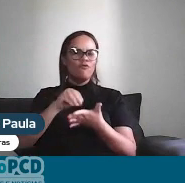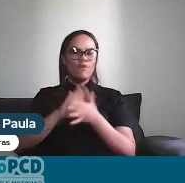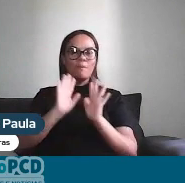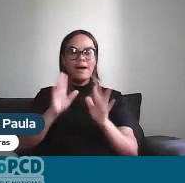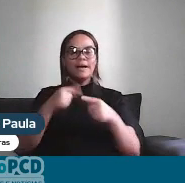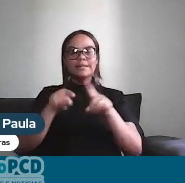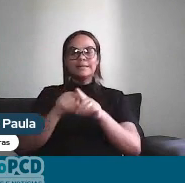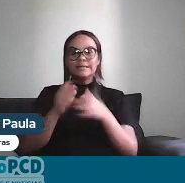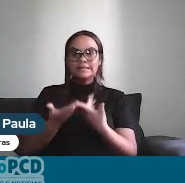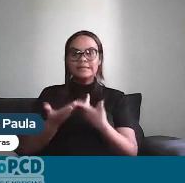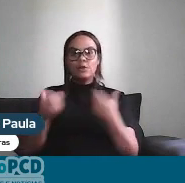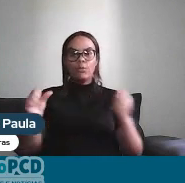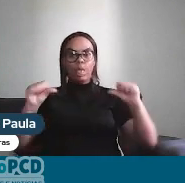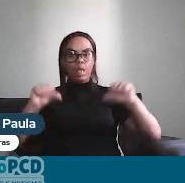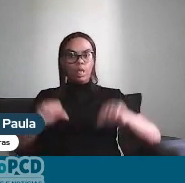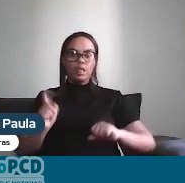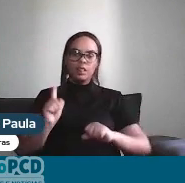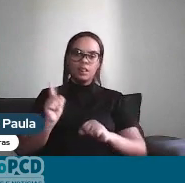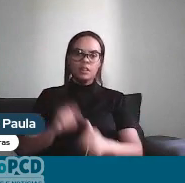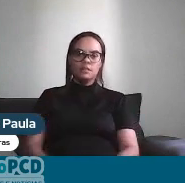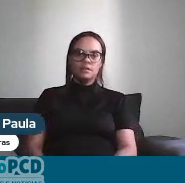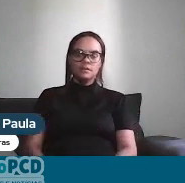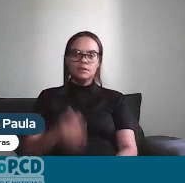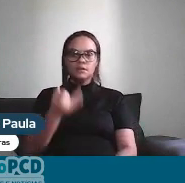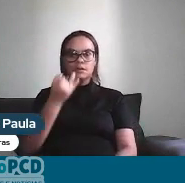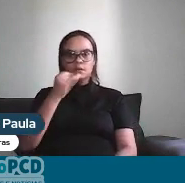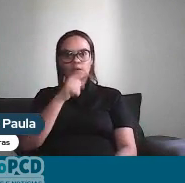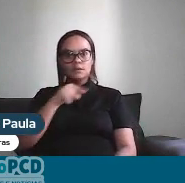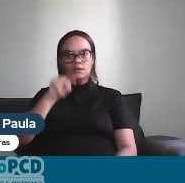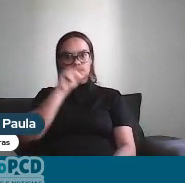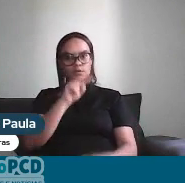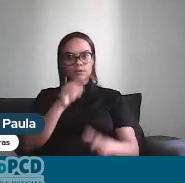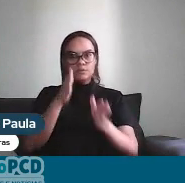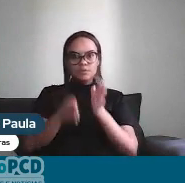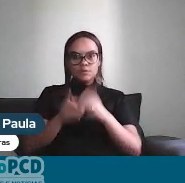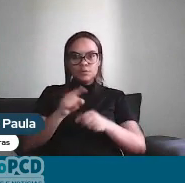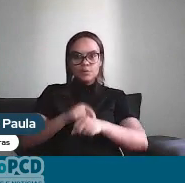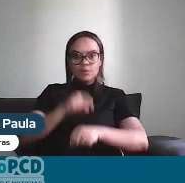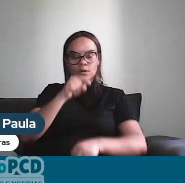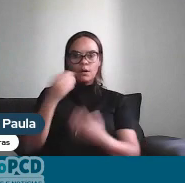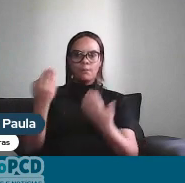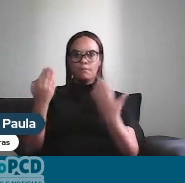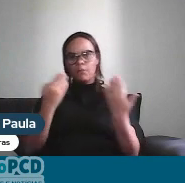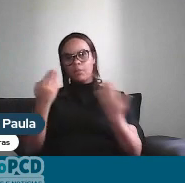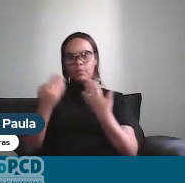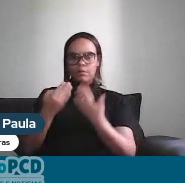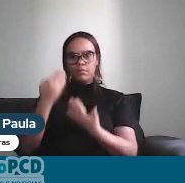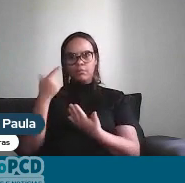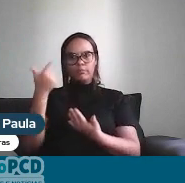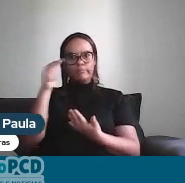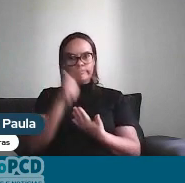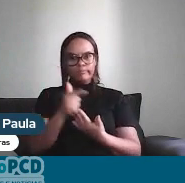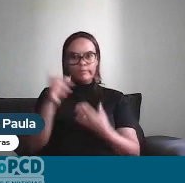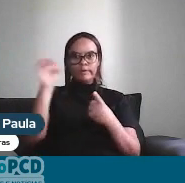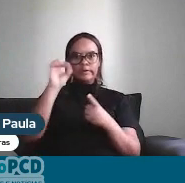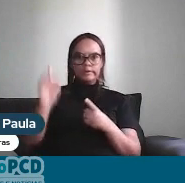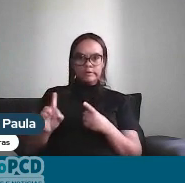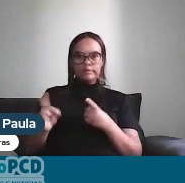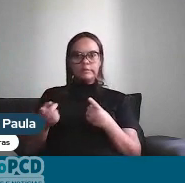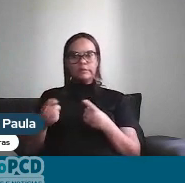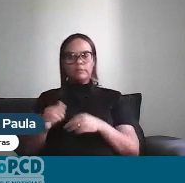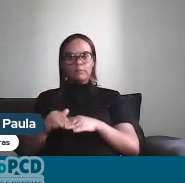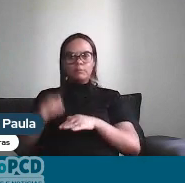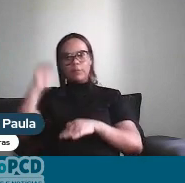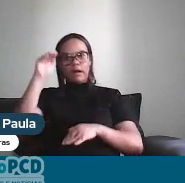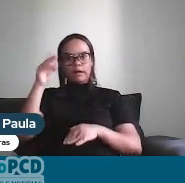também tão negativo. E se nós ficarmos nesse momento só comparando, quem não tem deficiência ganha mais,